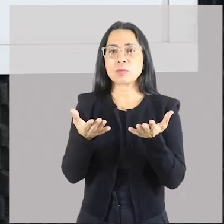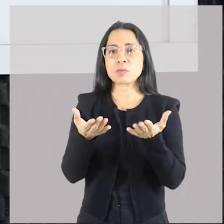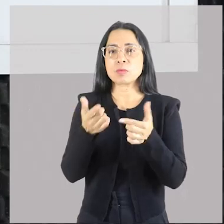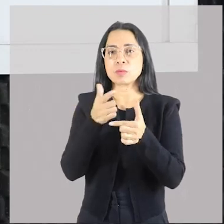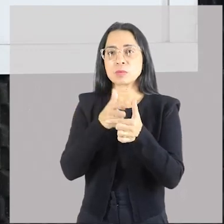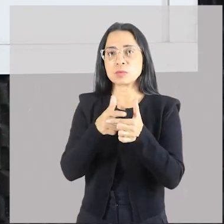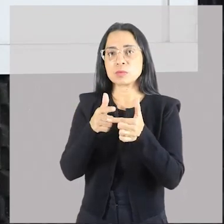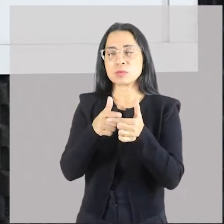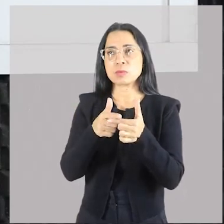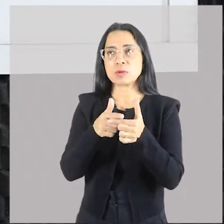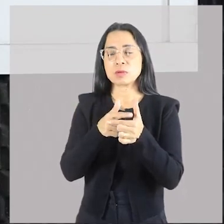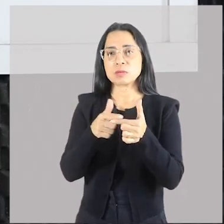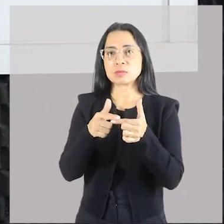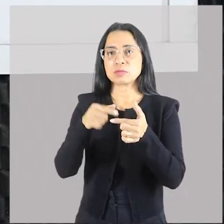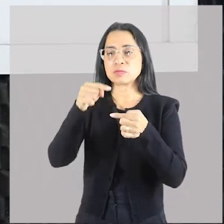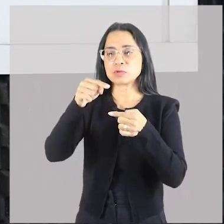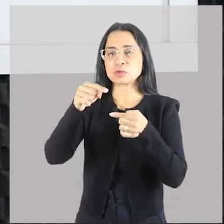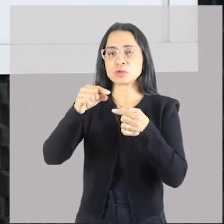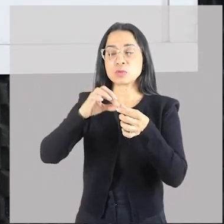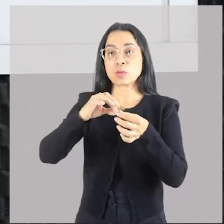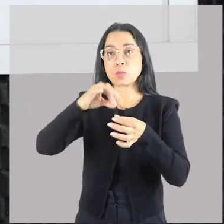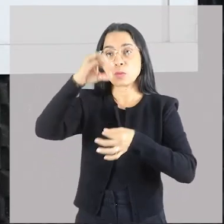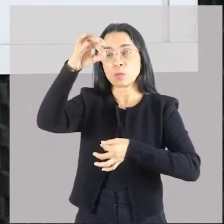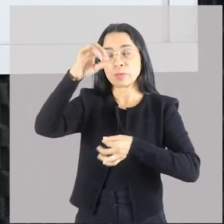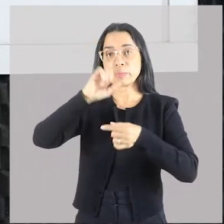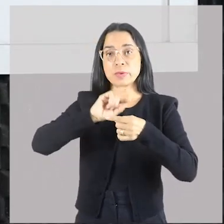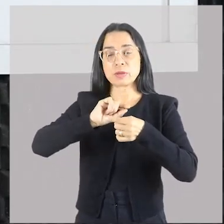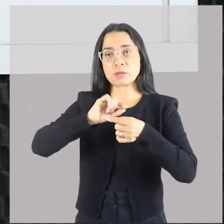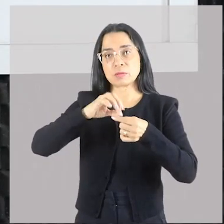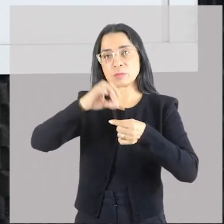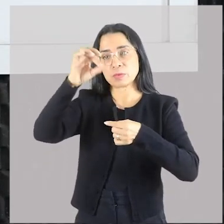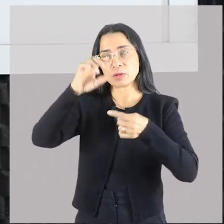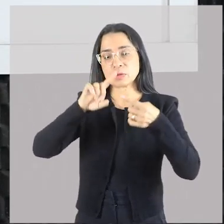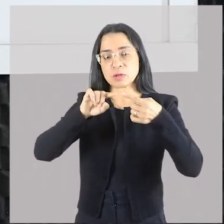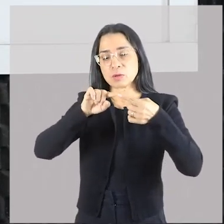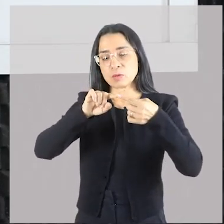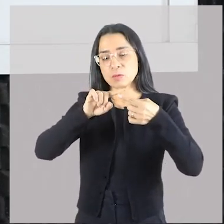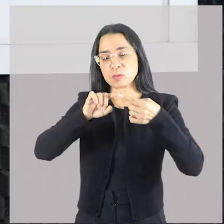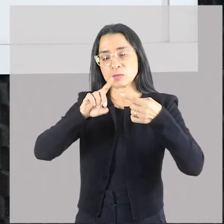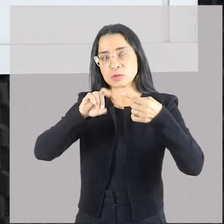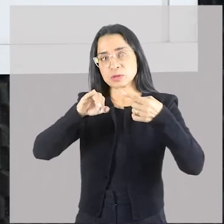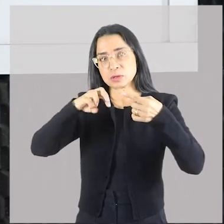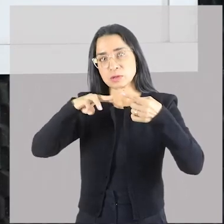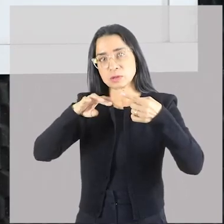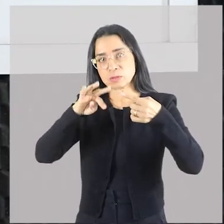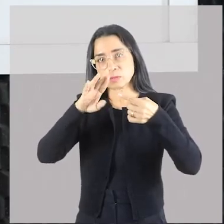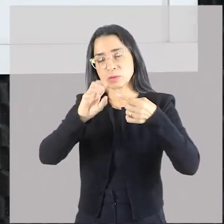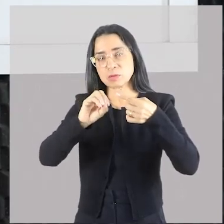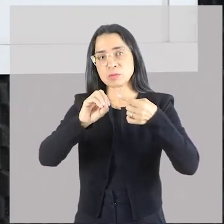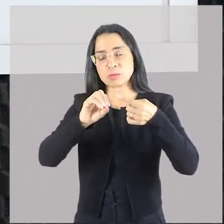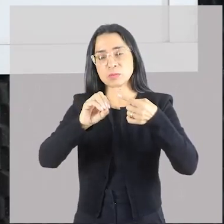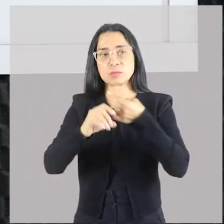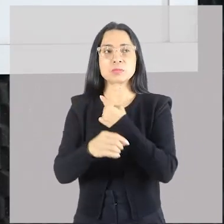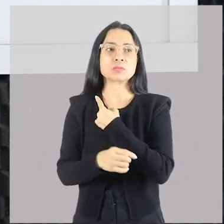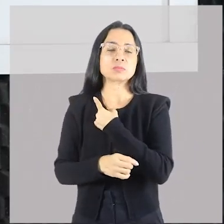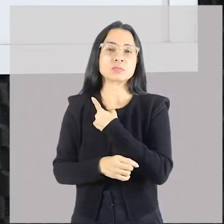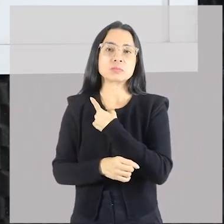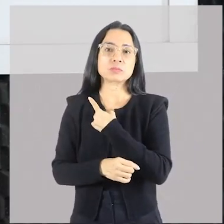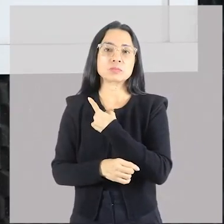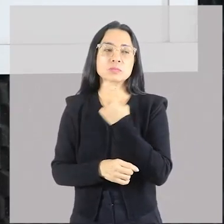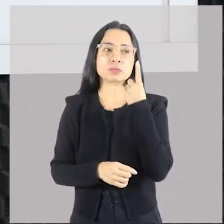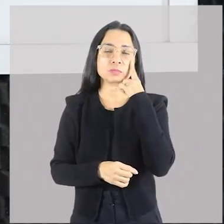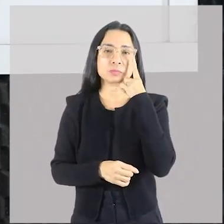dividindo o comprimento da circunferência pelo seu diâmetro. Tá? O comprimento de uma circunferência, se tiver aqui